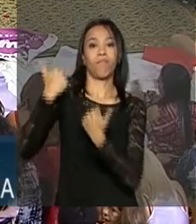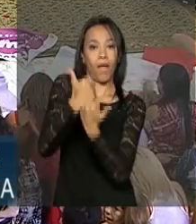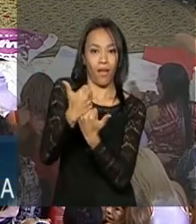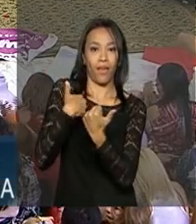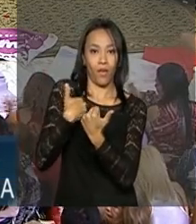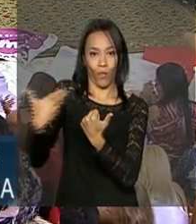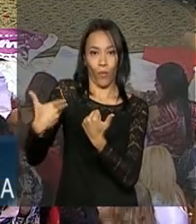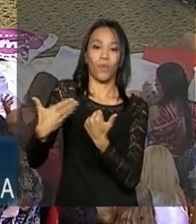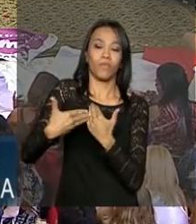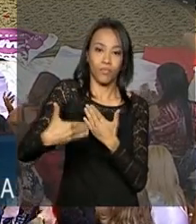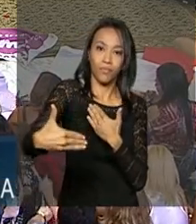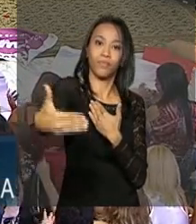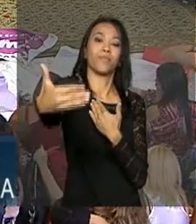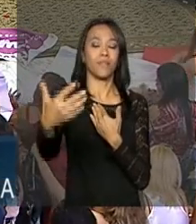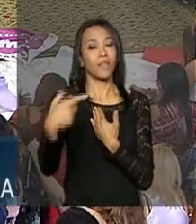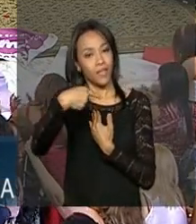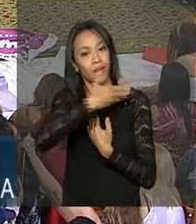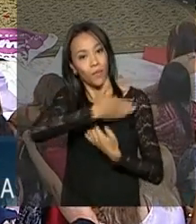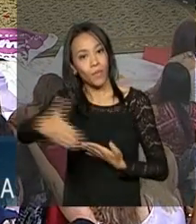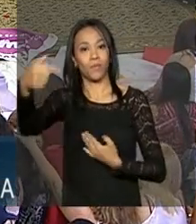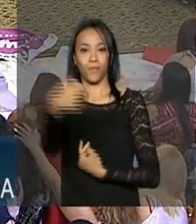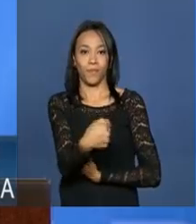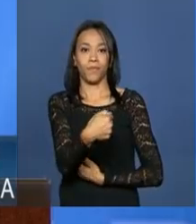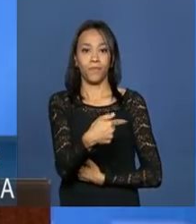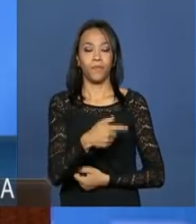também deu ênfase a esse